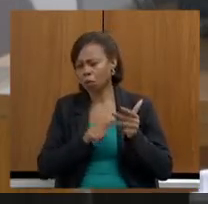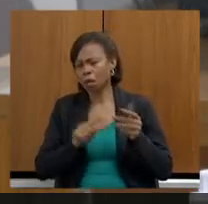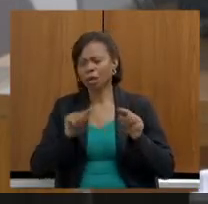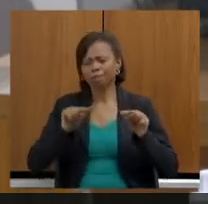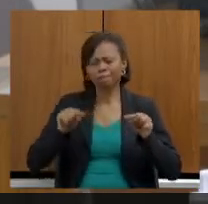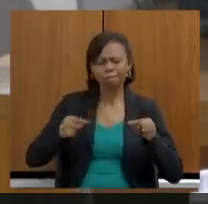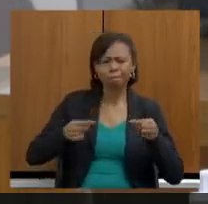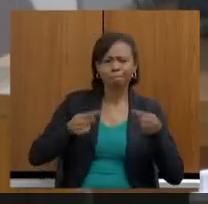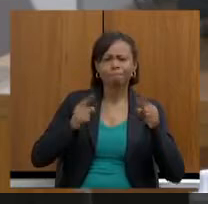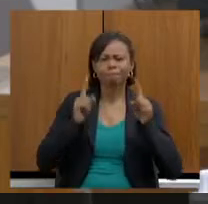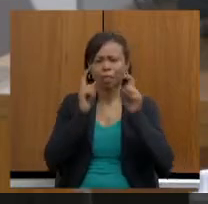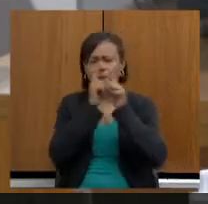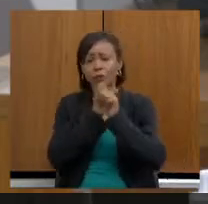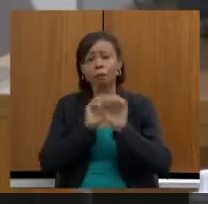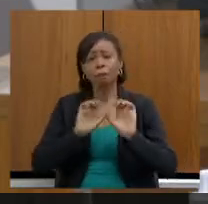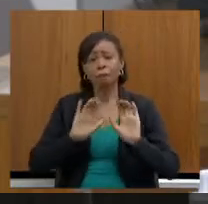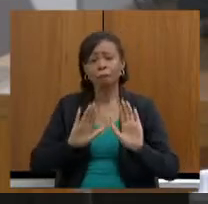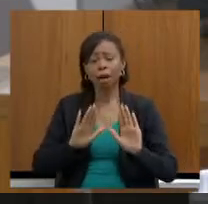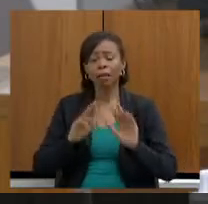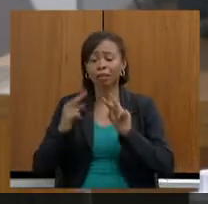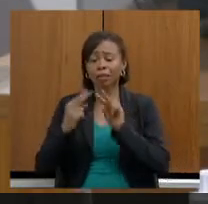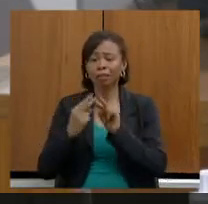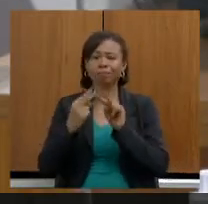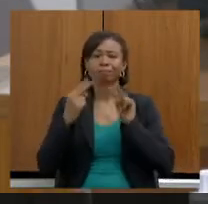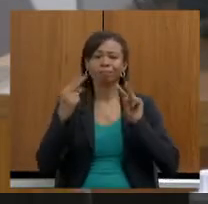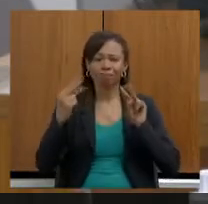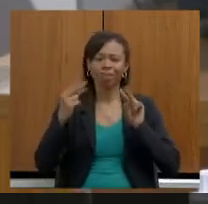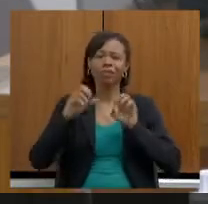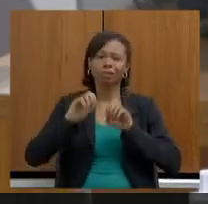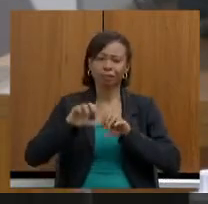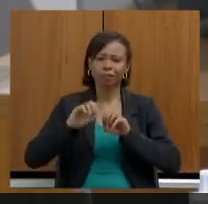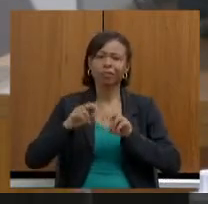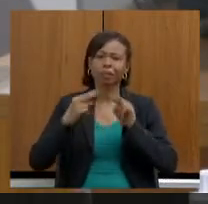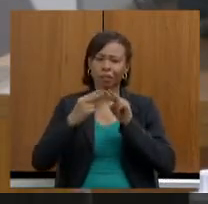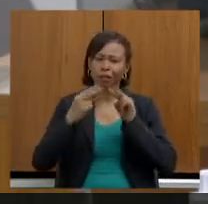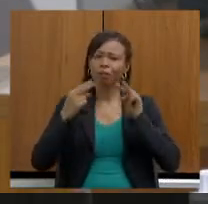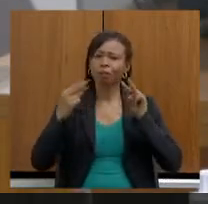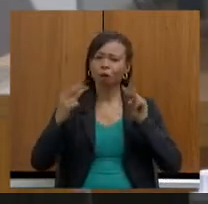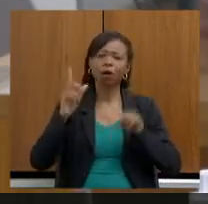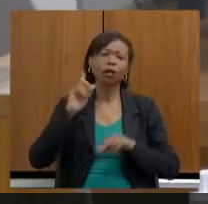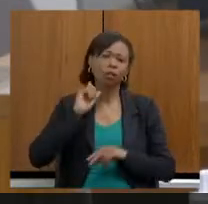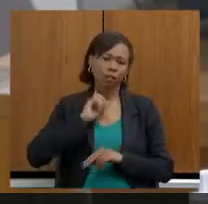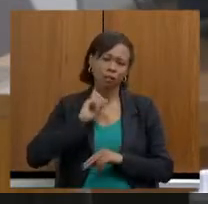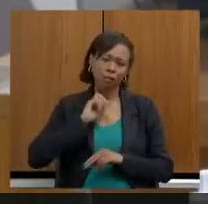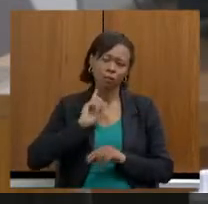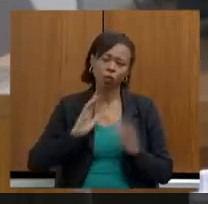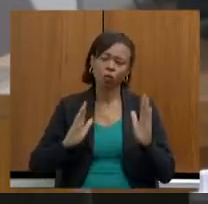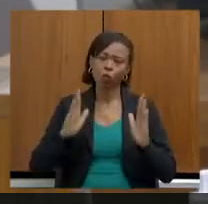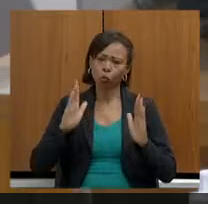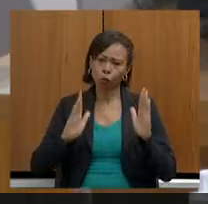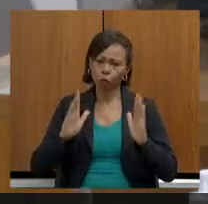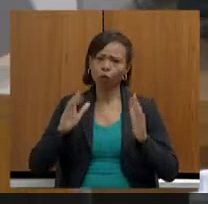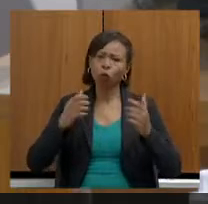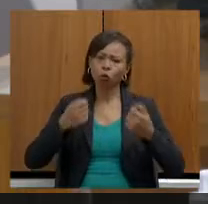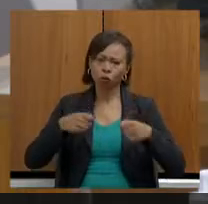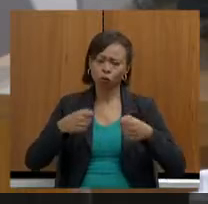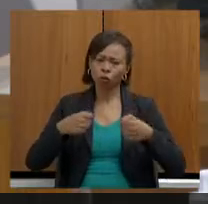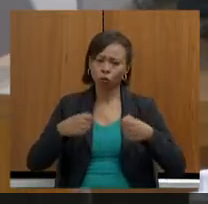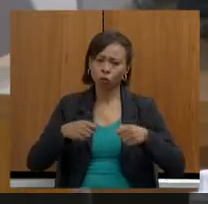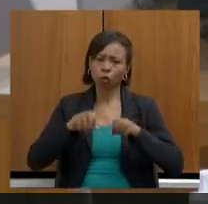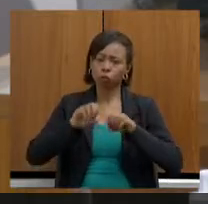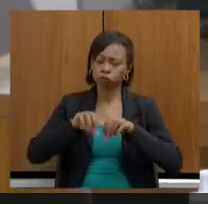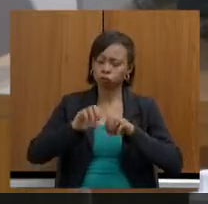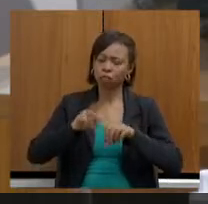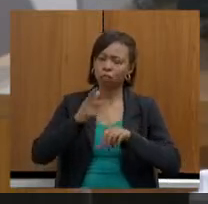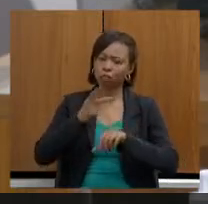desafios nós tivemos a educação remota de Minas durante o período em que ela foi necessária o ensino remoto de Minas